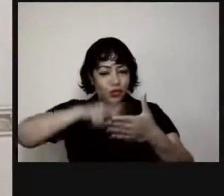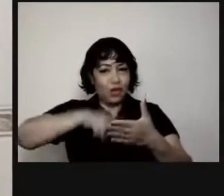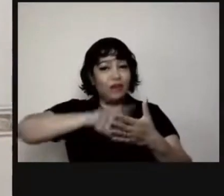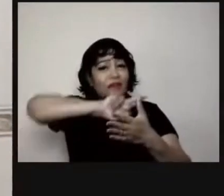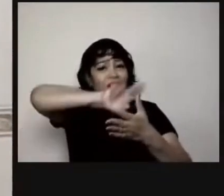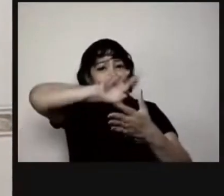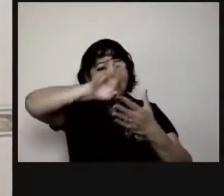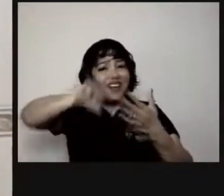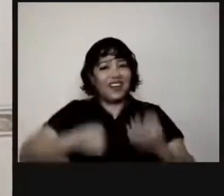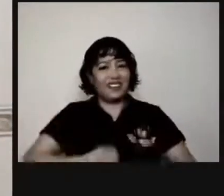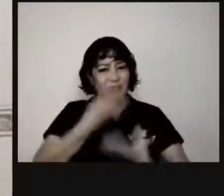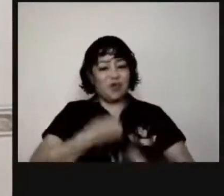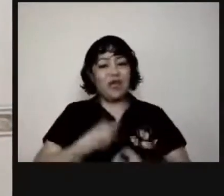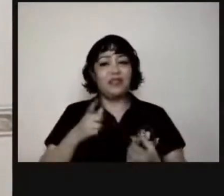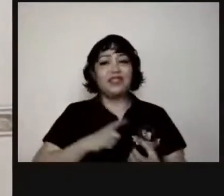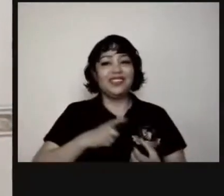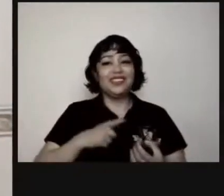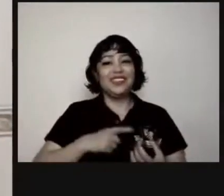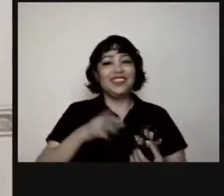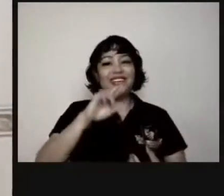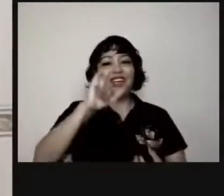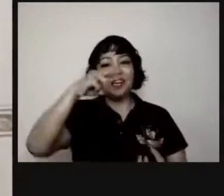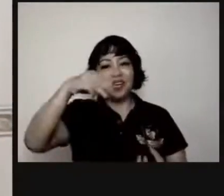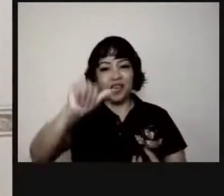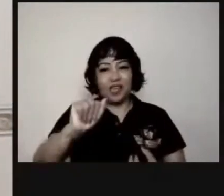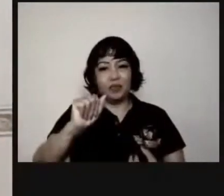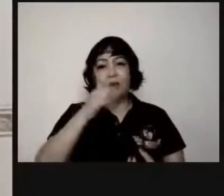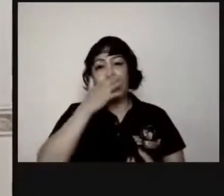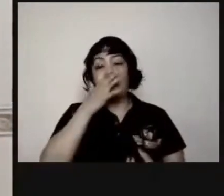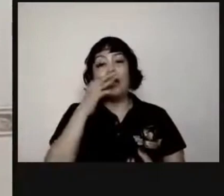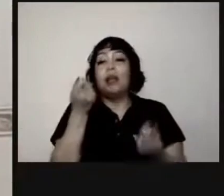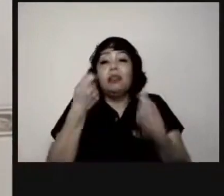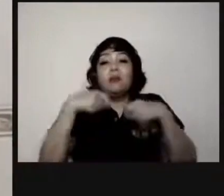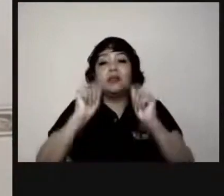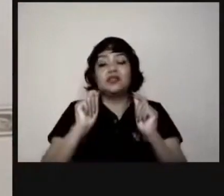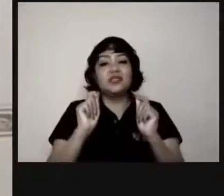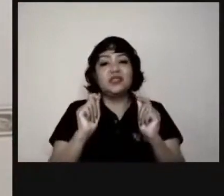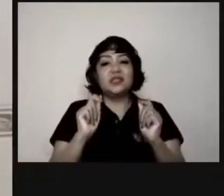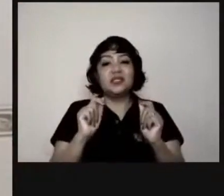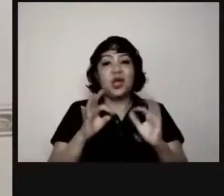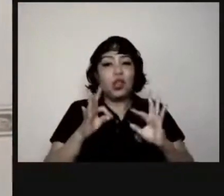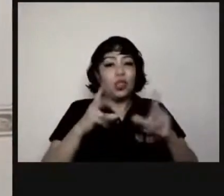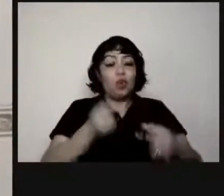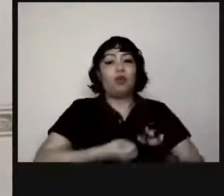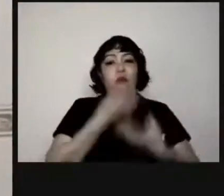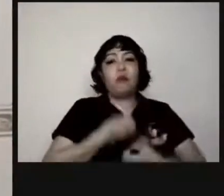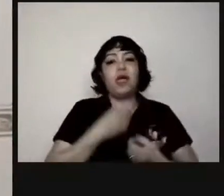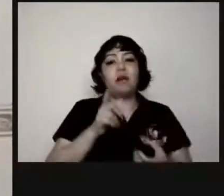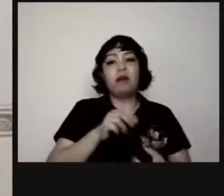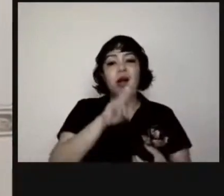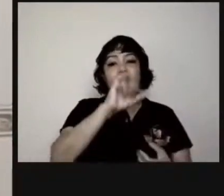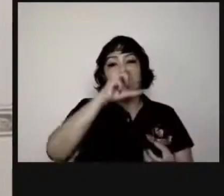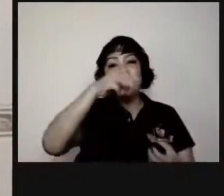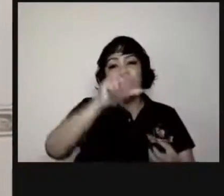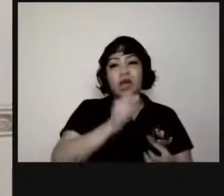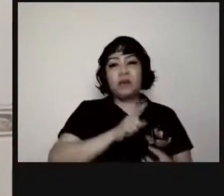poemas que têm rimas, né? Então, não precisa necessariamente um poema ter essas rimas, né? A gente